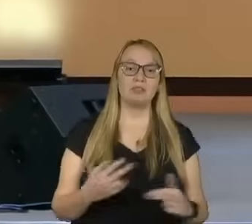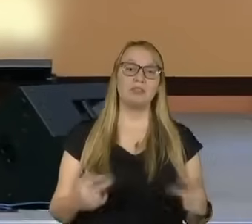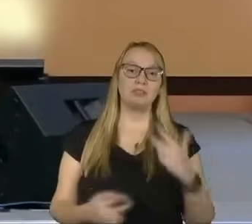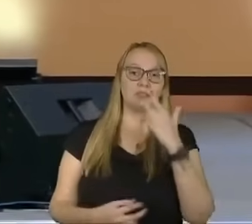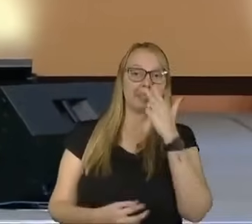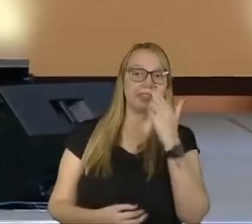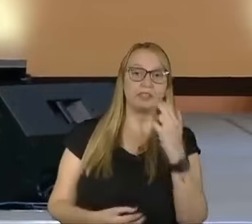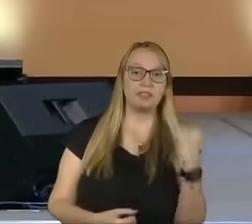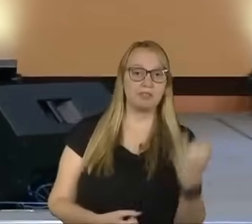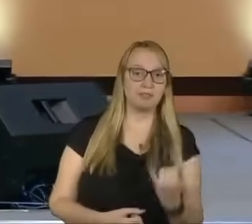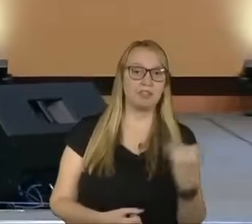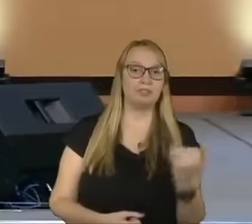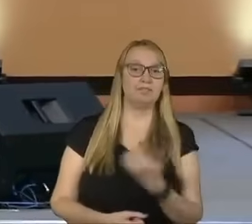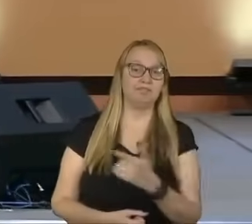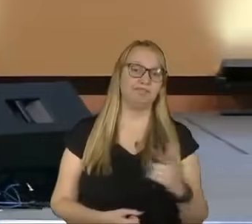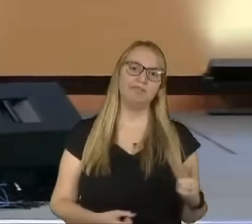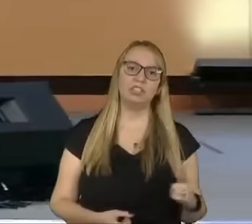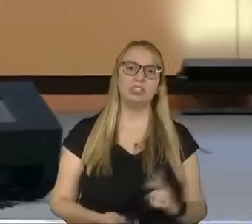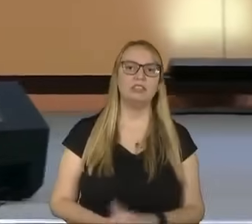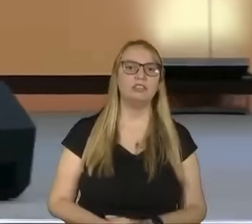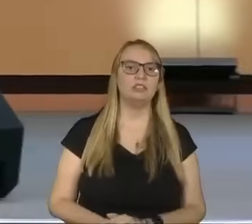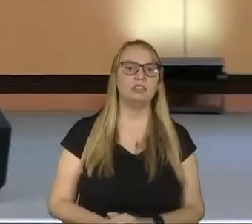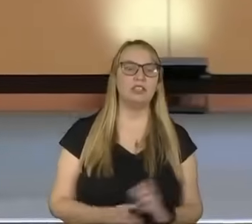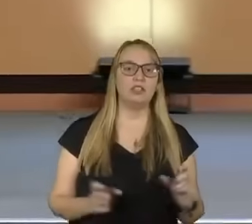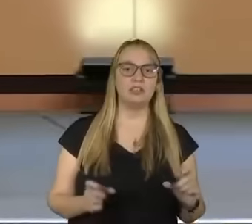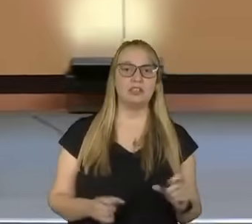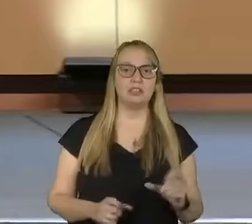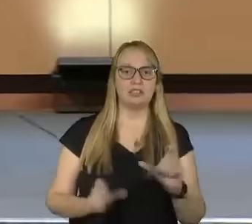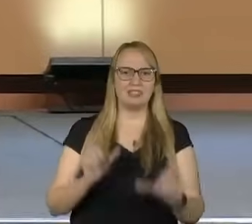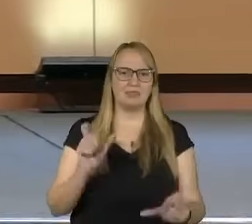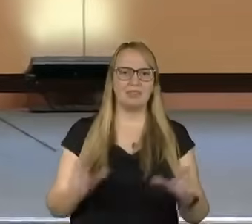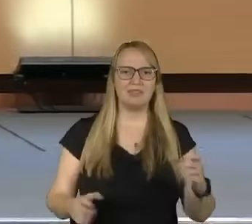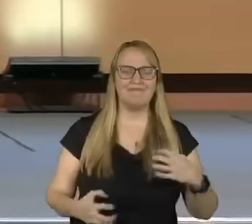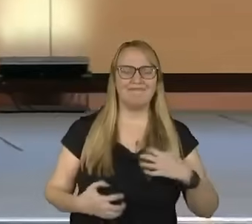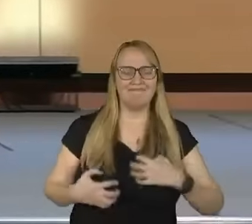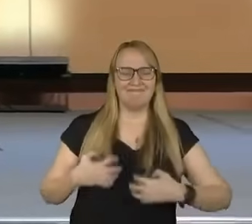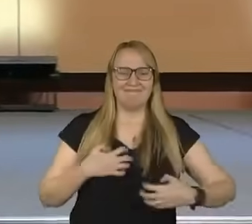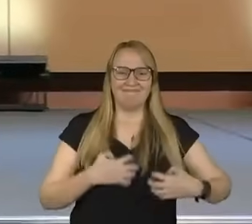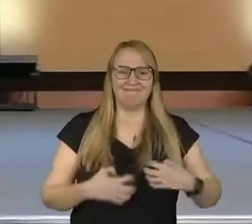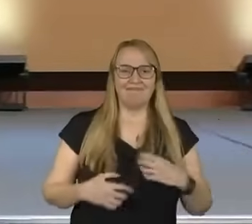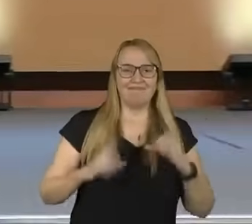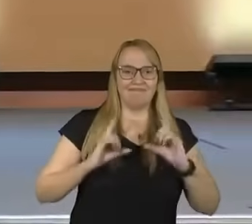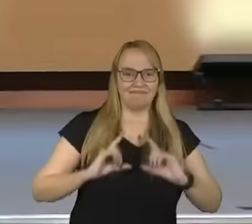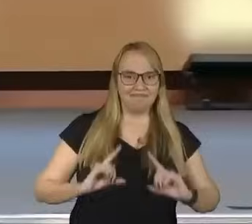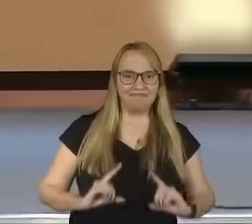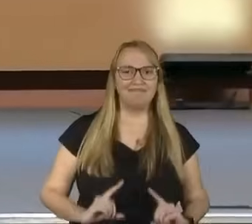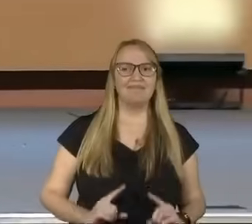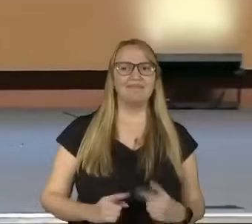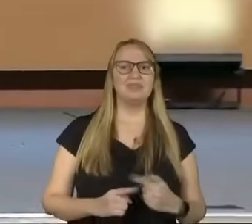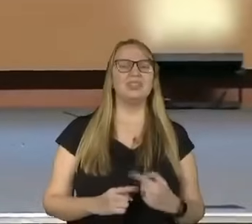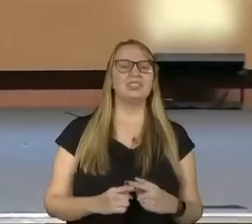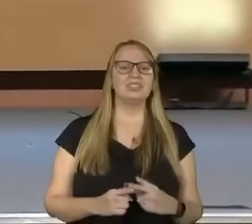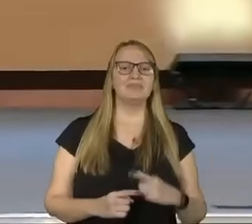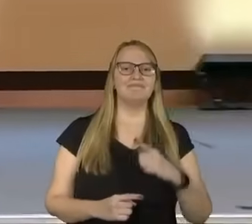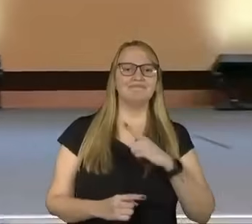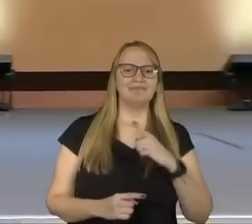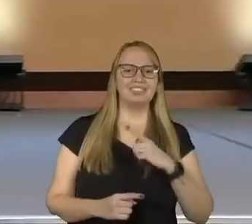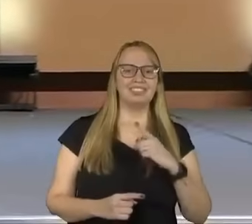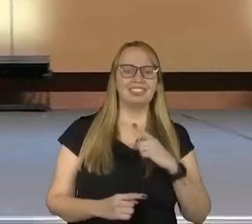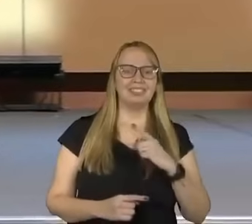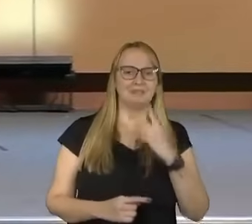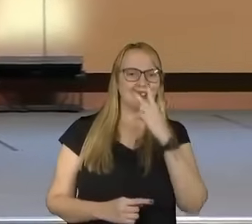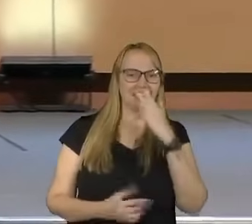importância fazem com que essas pessoas fiquem angustiadas depressivas por quê Porque tem uma ferida